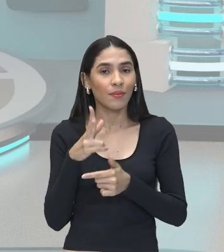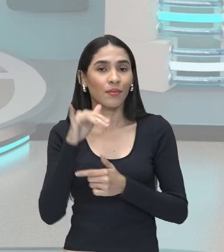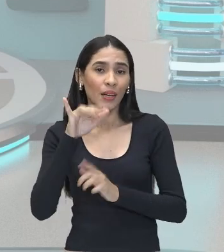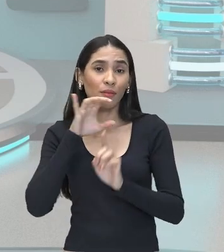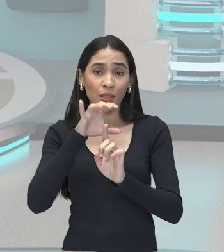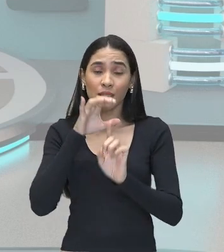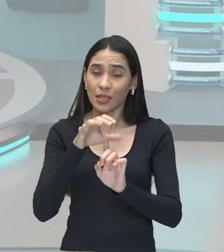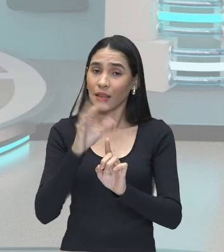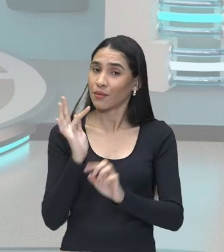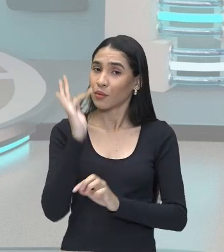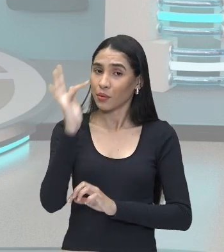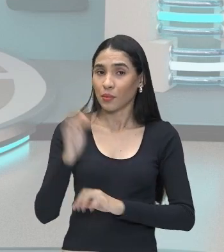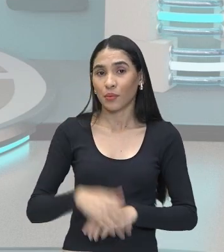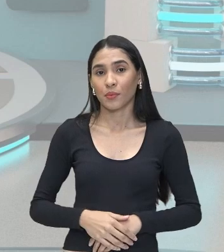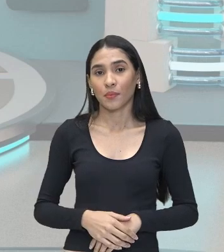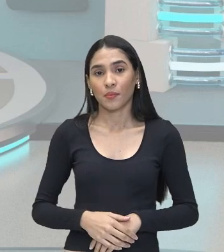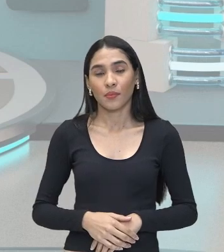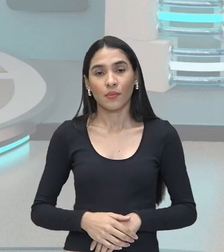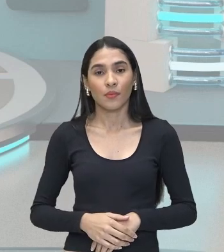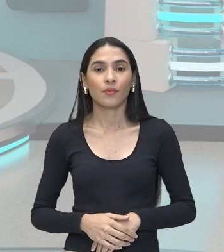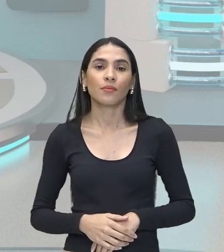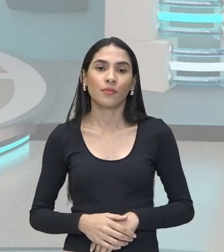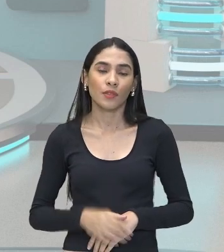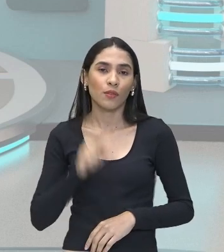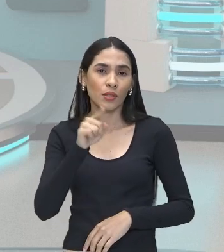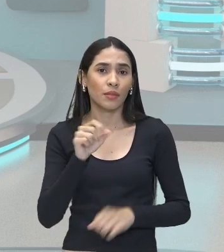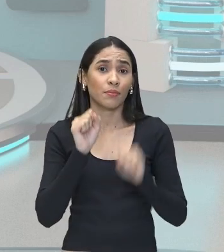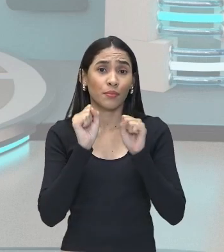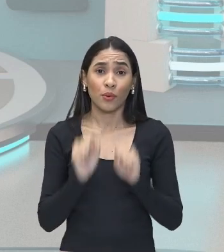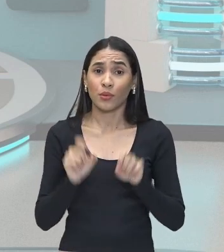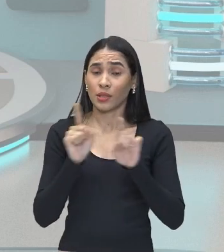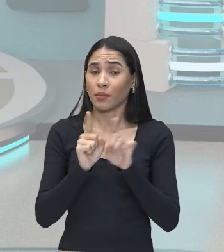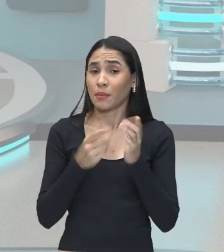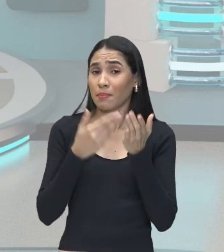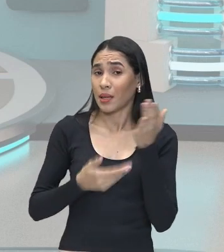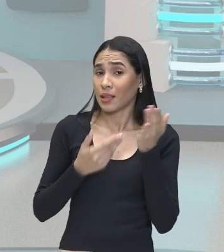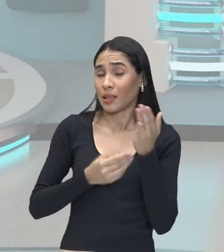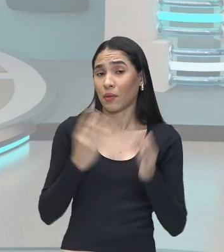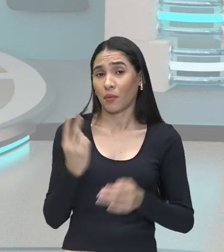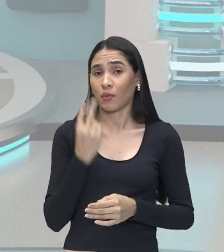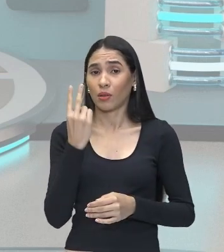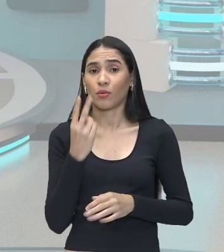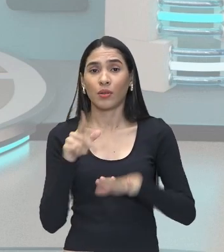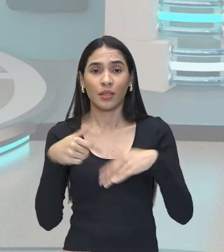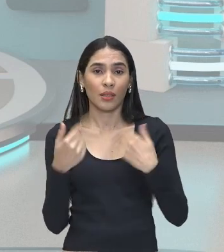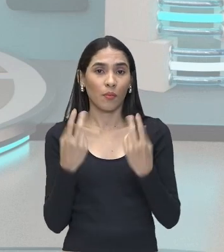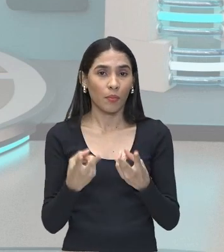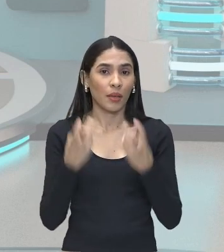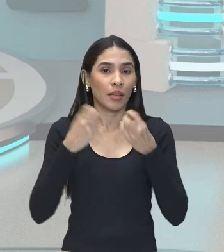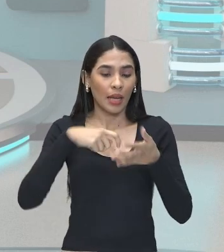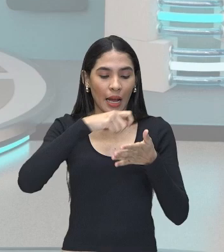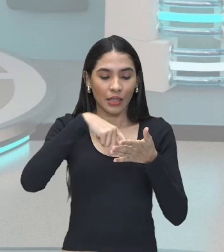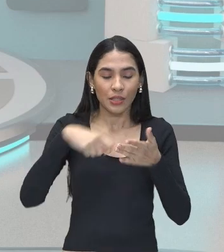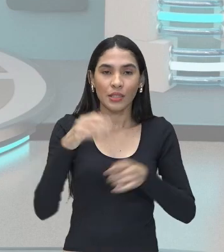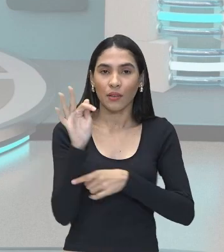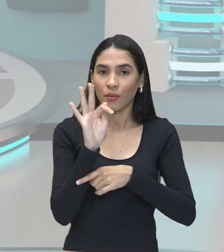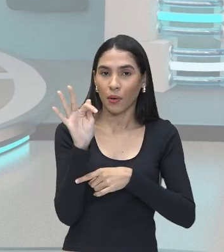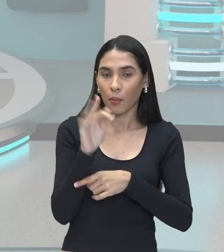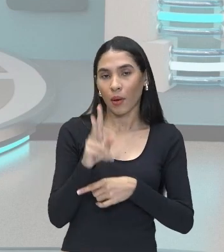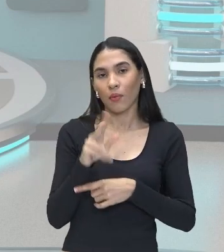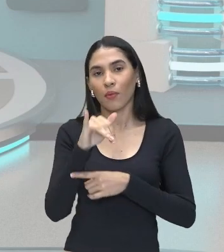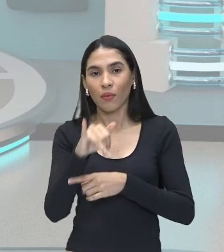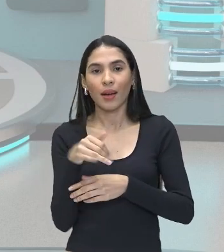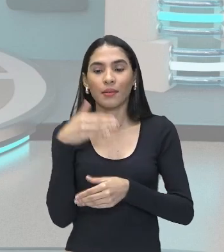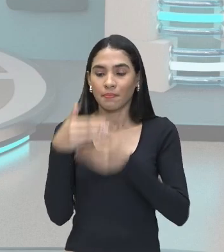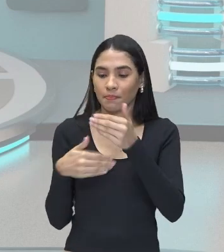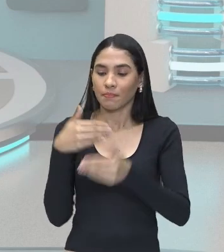trabalho. E ao não seguir, você pode até perder a credibilidade. Então percebam que a escrita formal traz